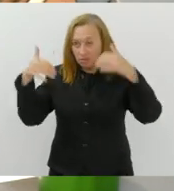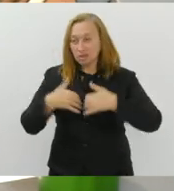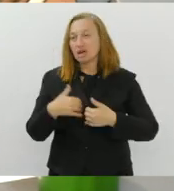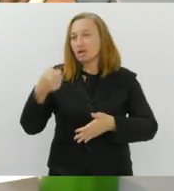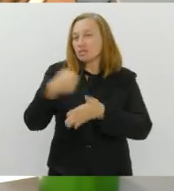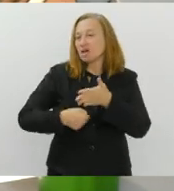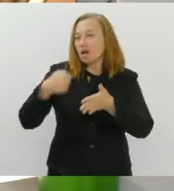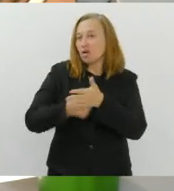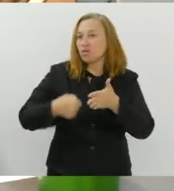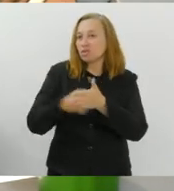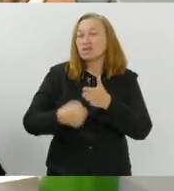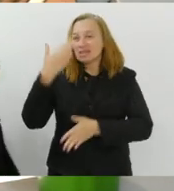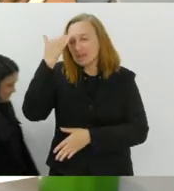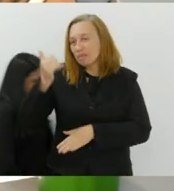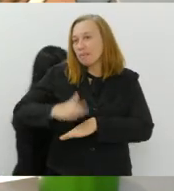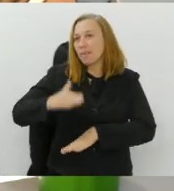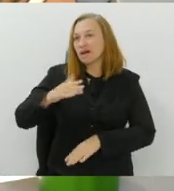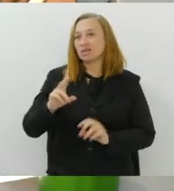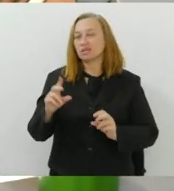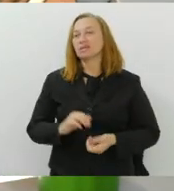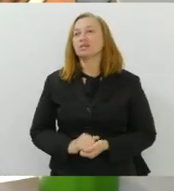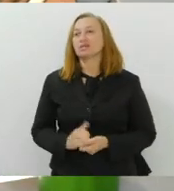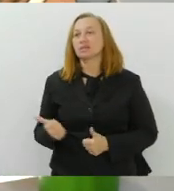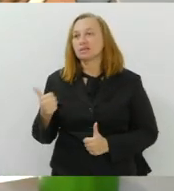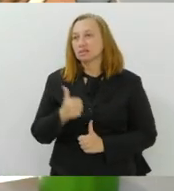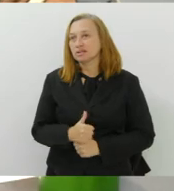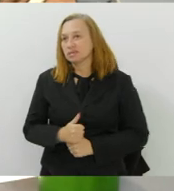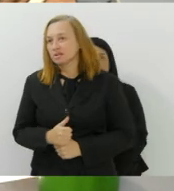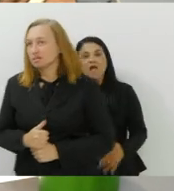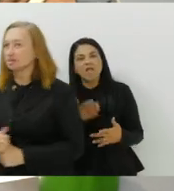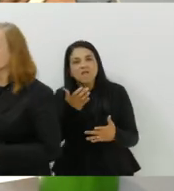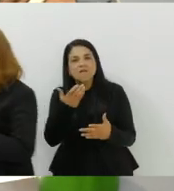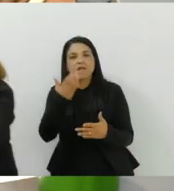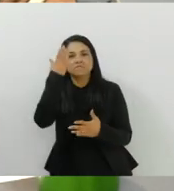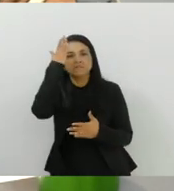a querer saber um pouco mais. Então, quero